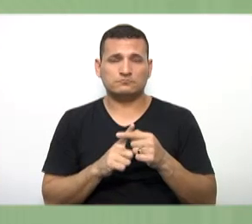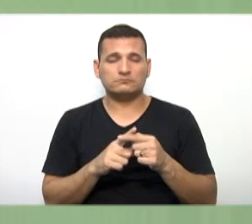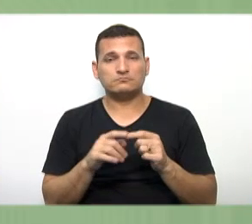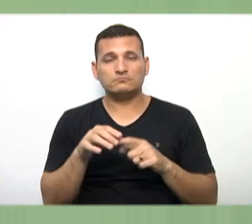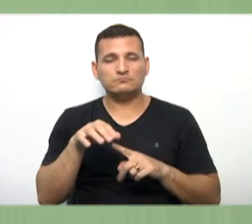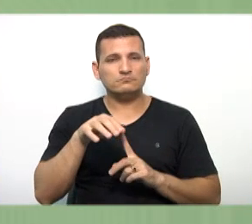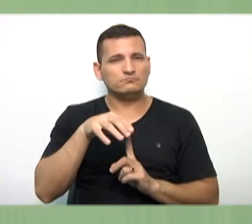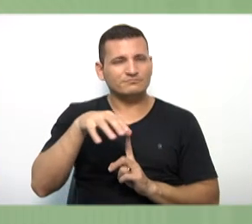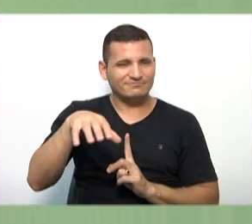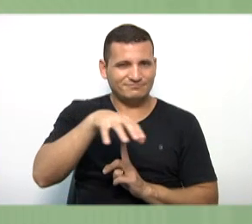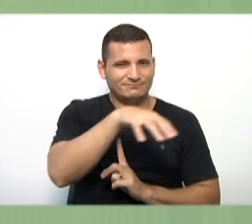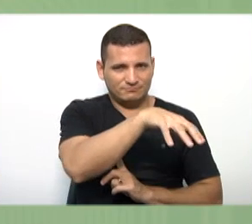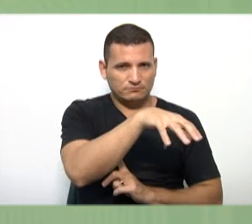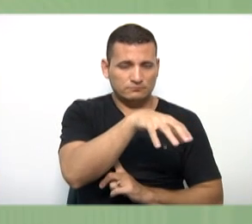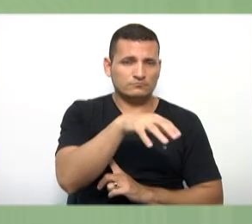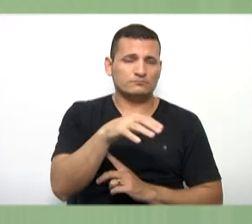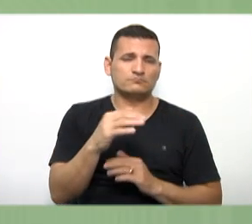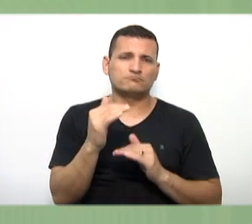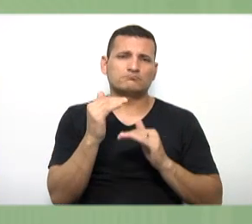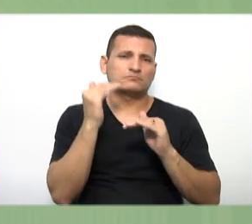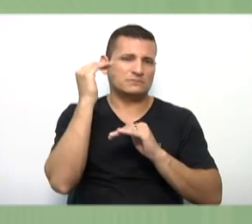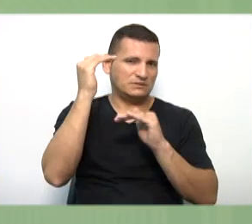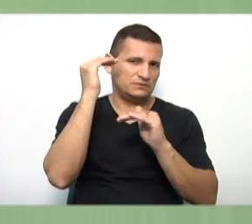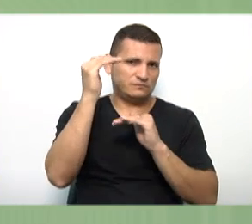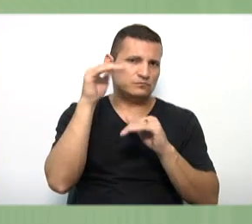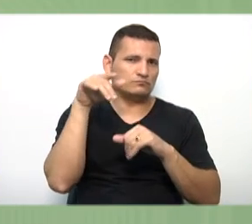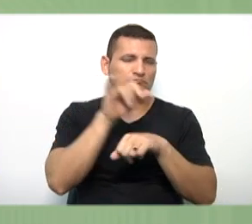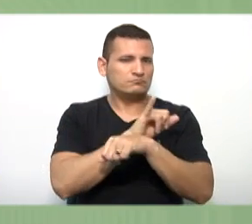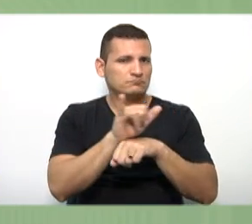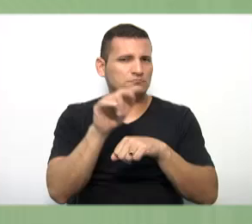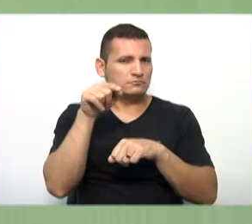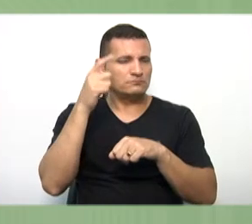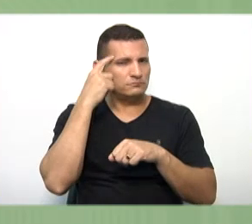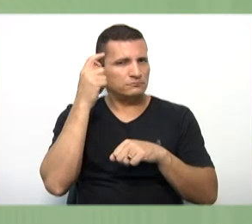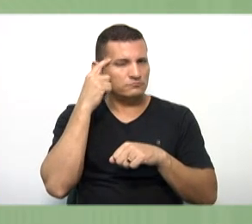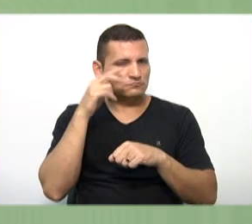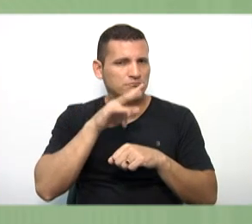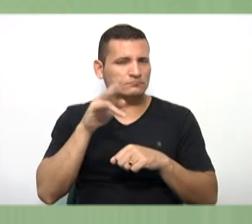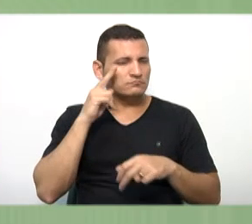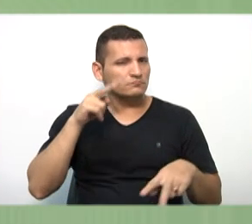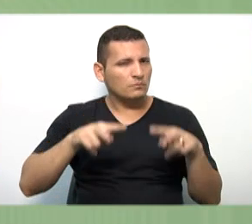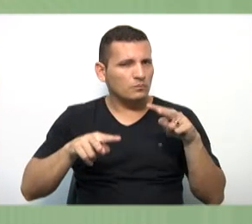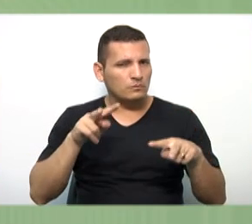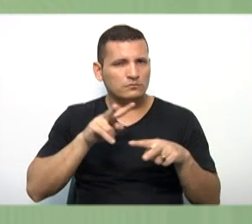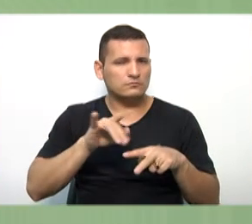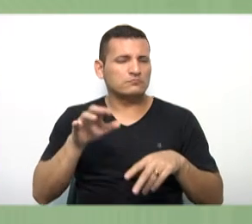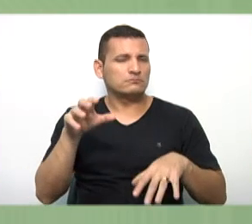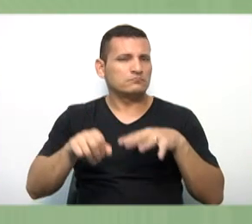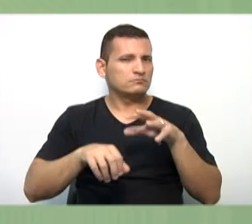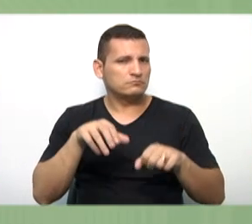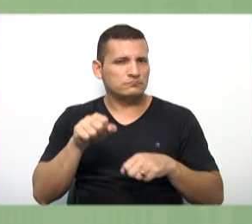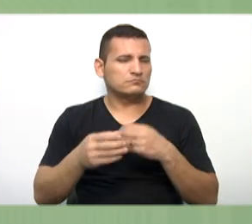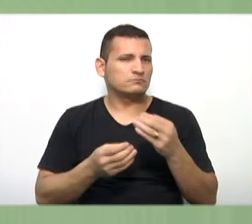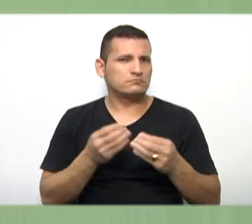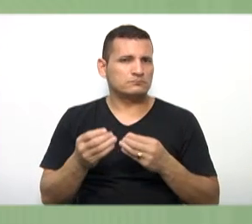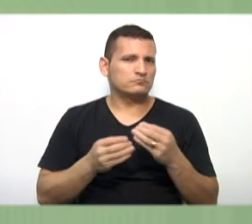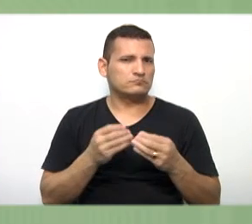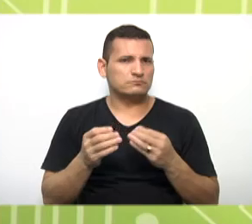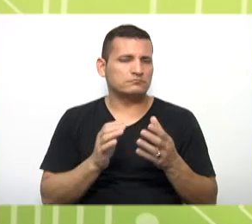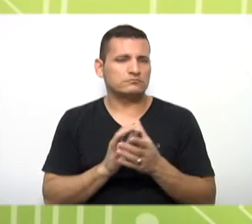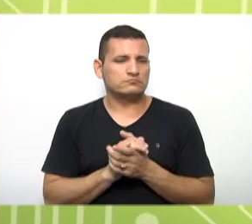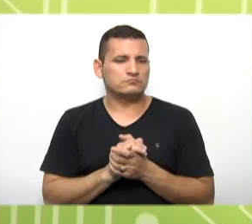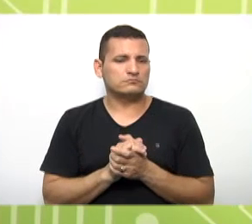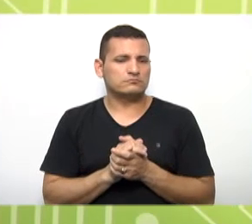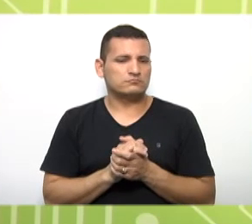os níveis estratégicos, ele vai pensar estrategicamente, vai olhar e vai buscar formas de munir